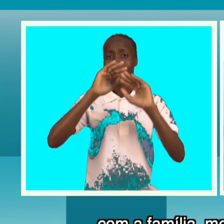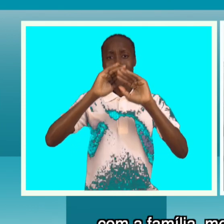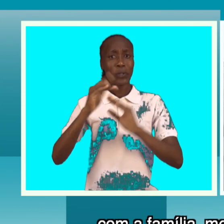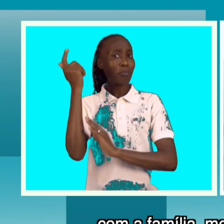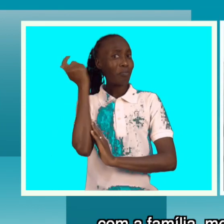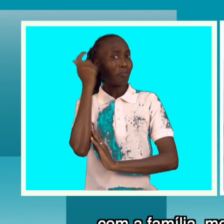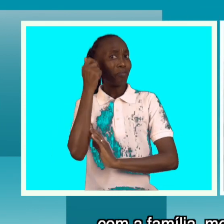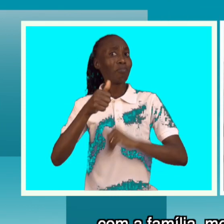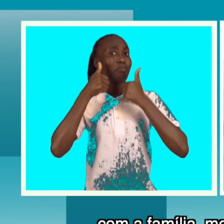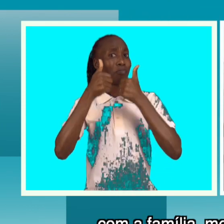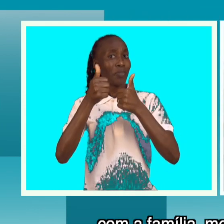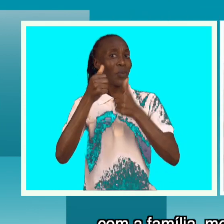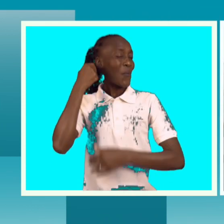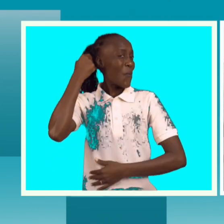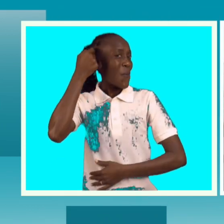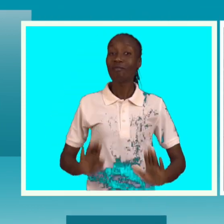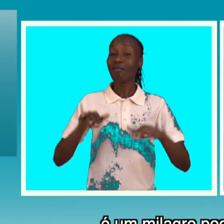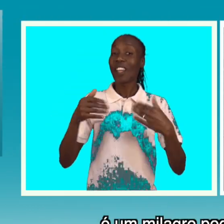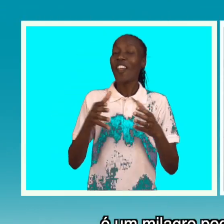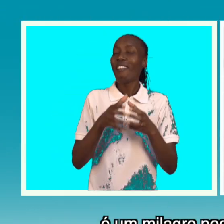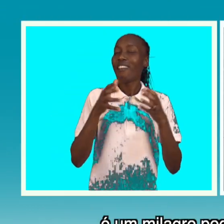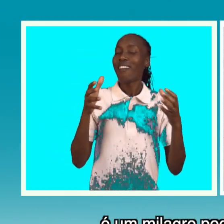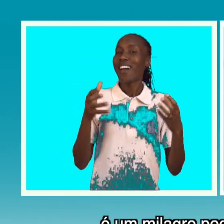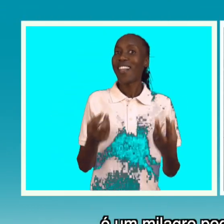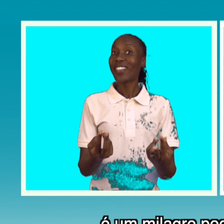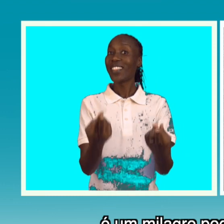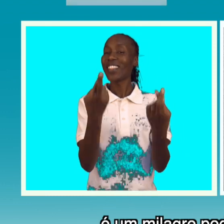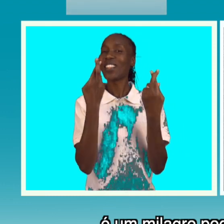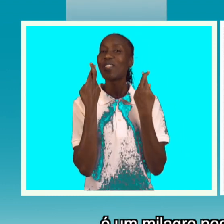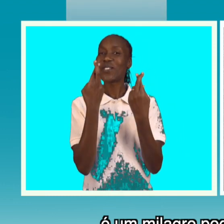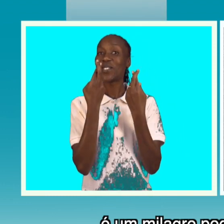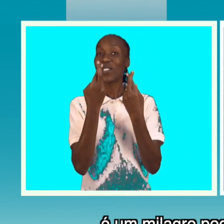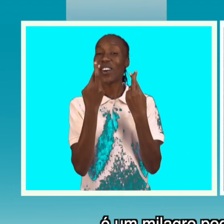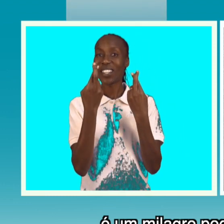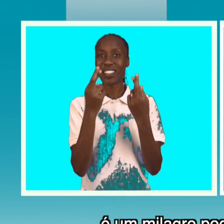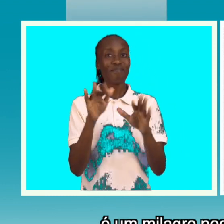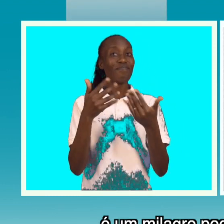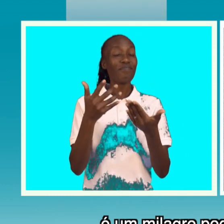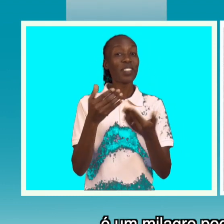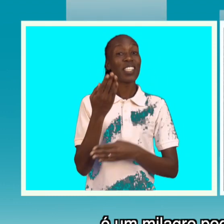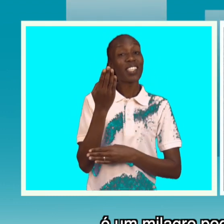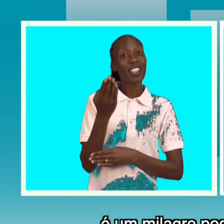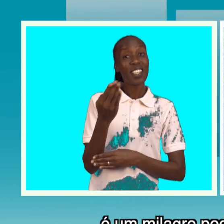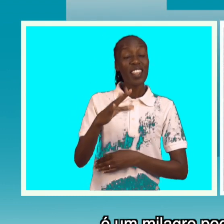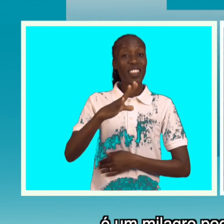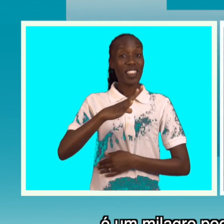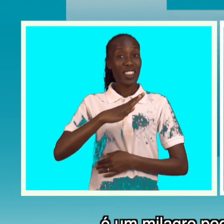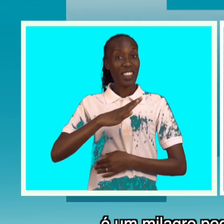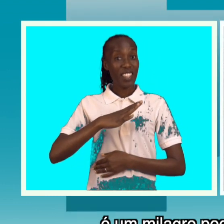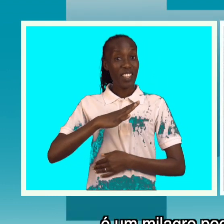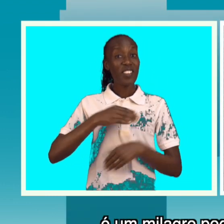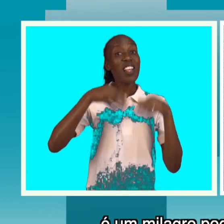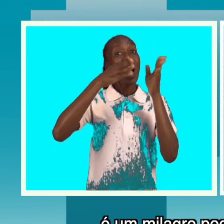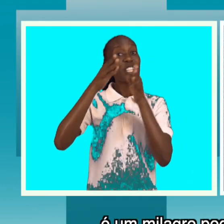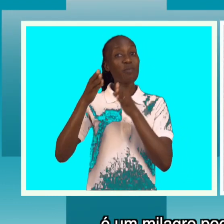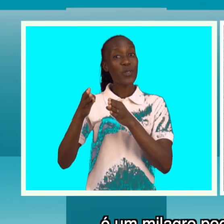estou ouvindo bem através do aparelho. É um grande milagre poder proporcionar de novo